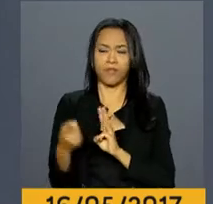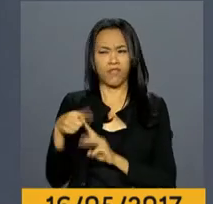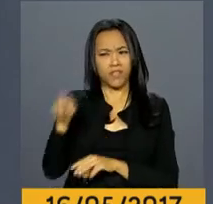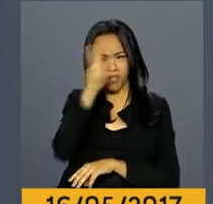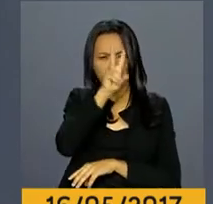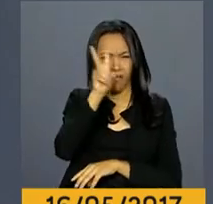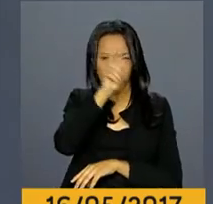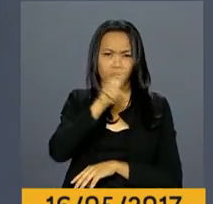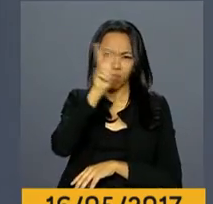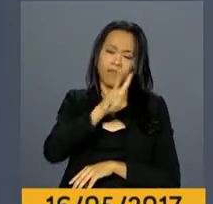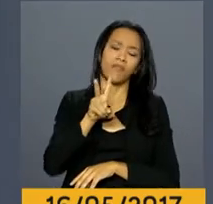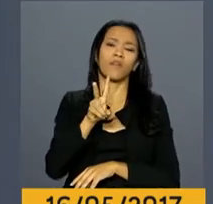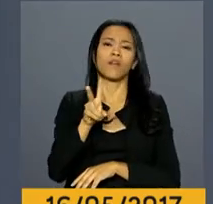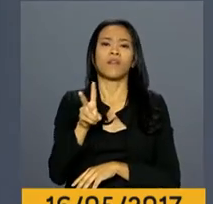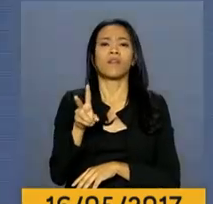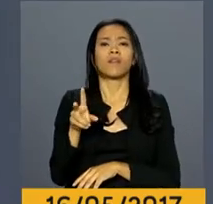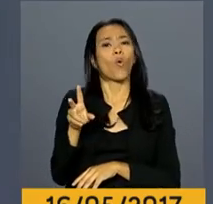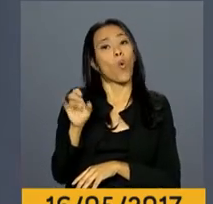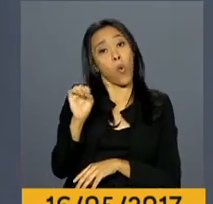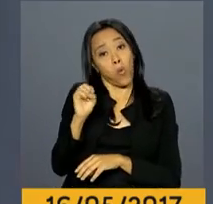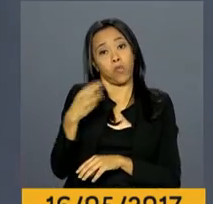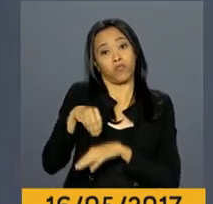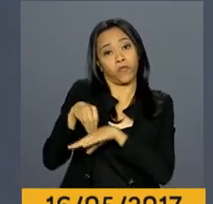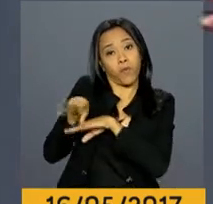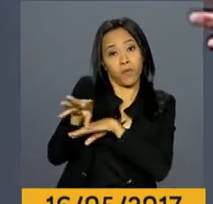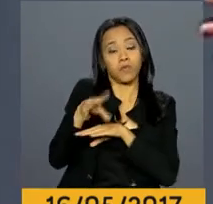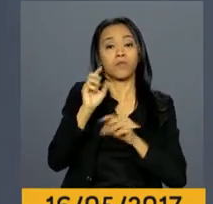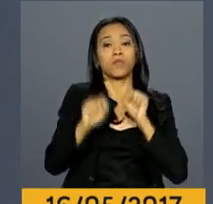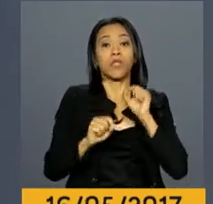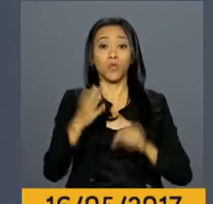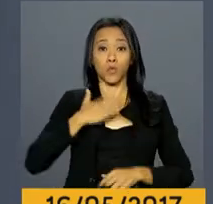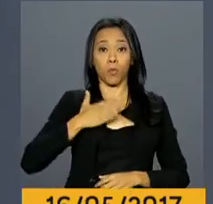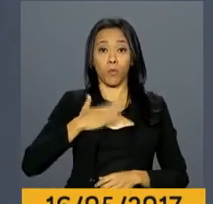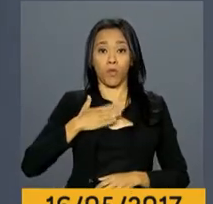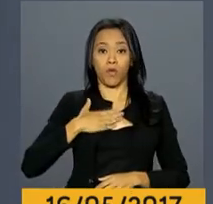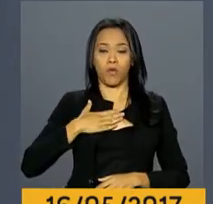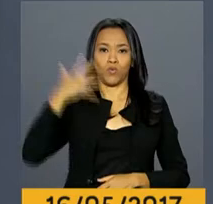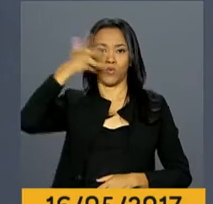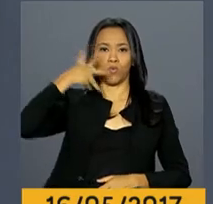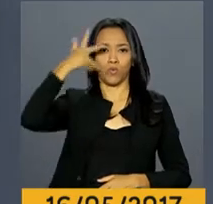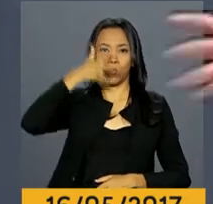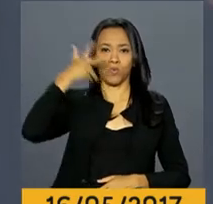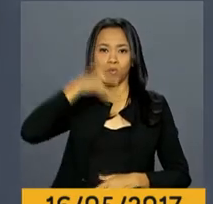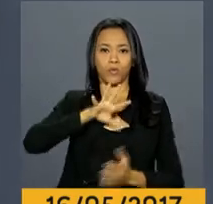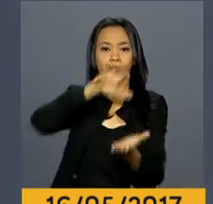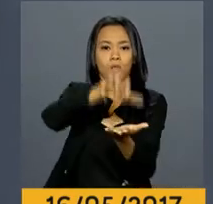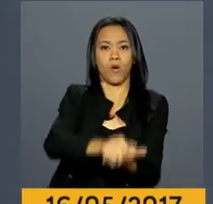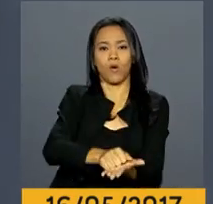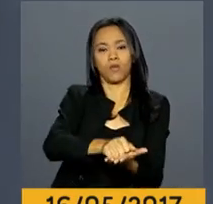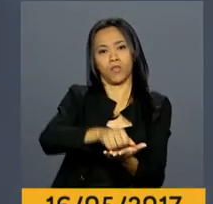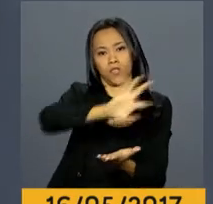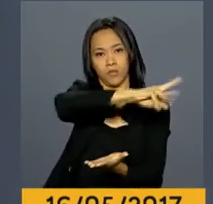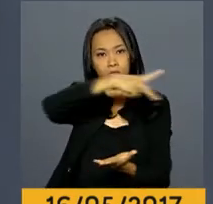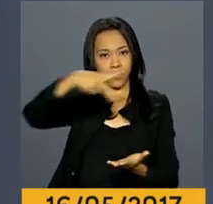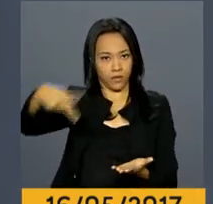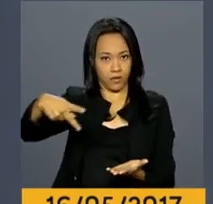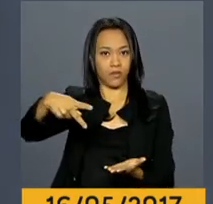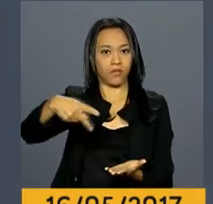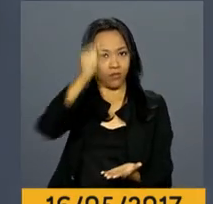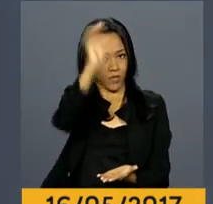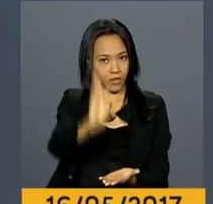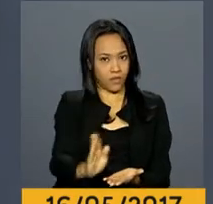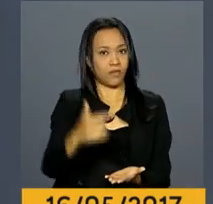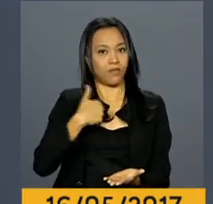recordam, ou pelo menos têm notícia, de que logo no meu discurso de posse, não é, ainda como interino,